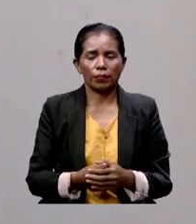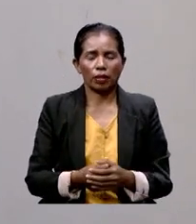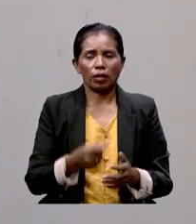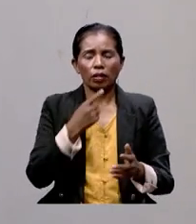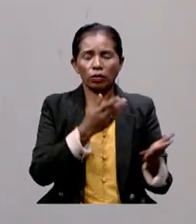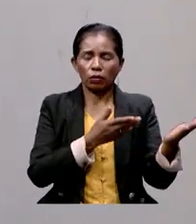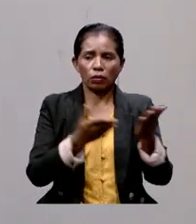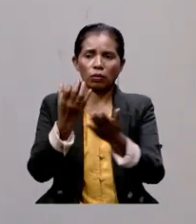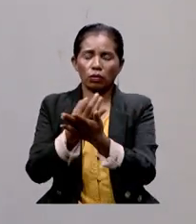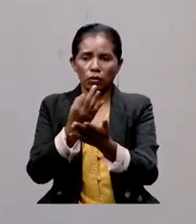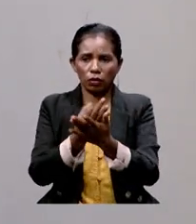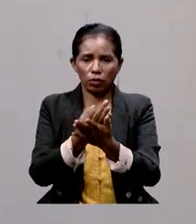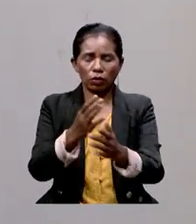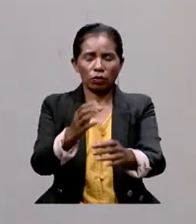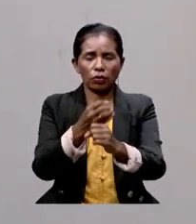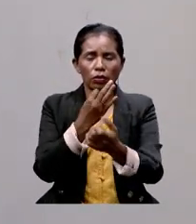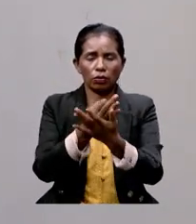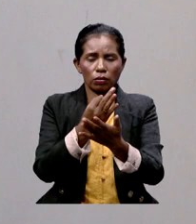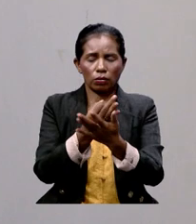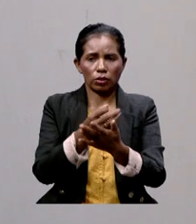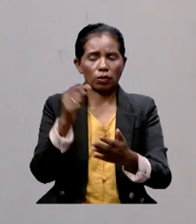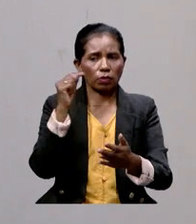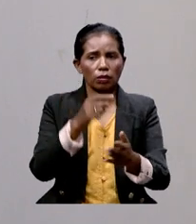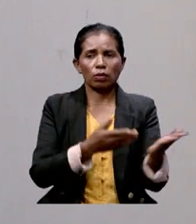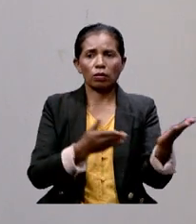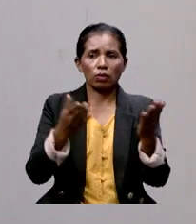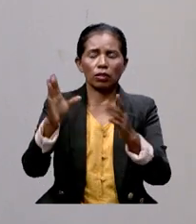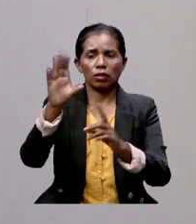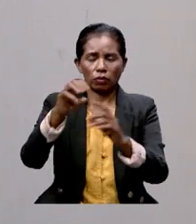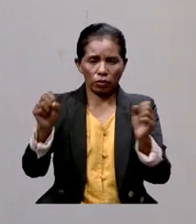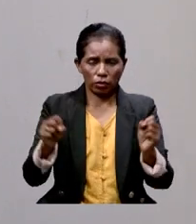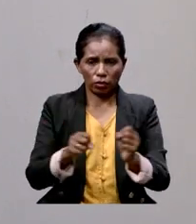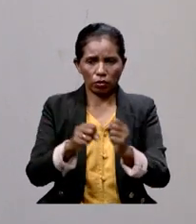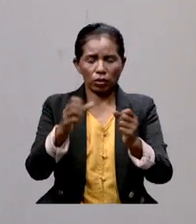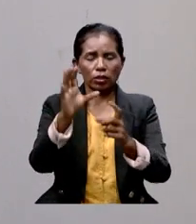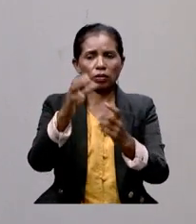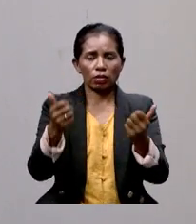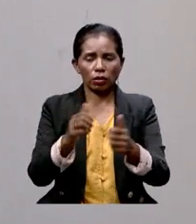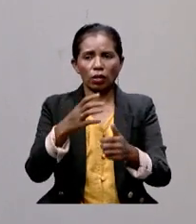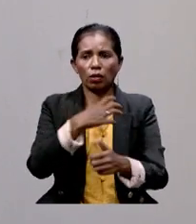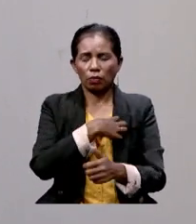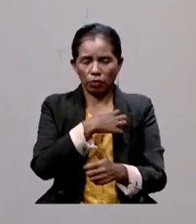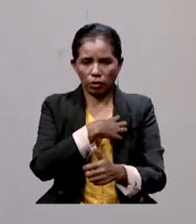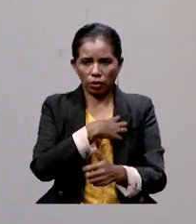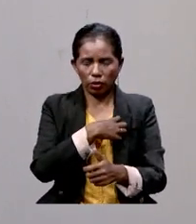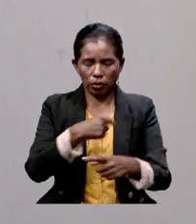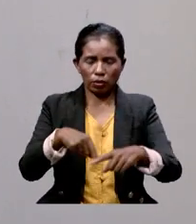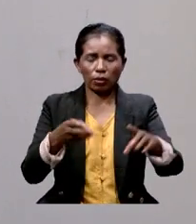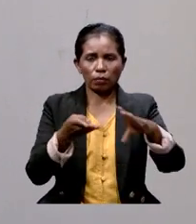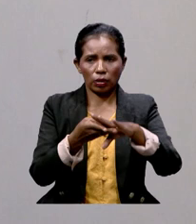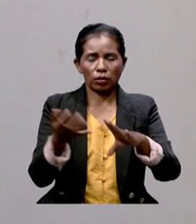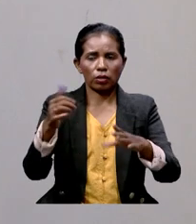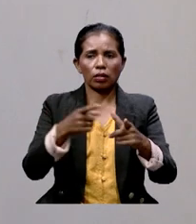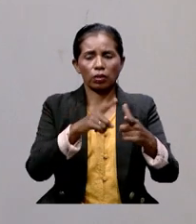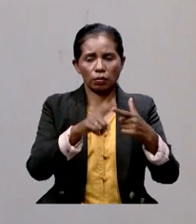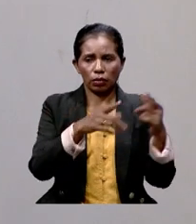hatama ou são falso, né, ou recolha ou são falso, né, hatama liu se suco com autoridade local, polícia, o banco sira e depois